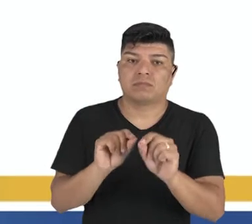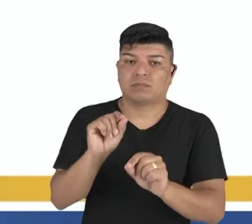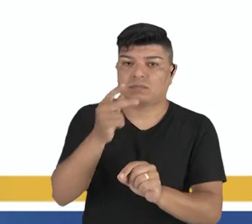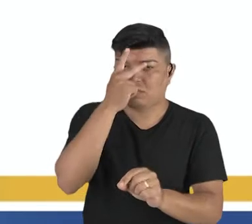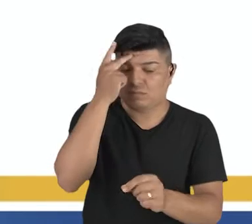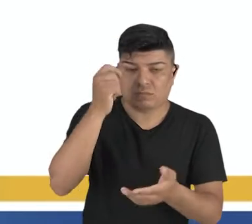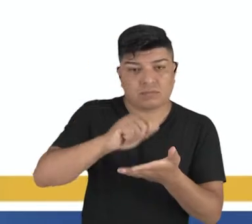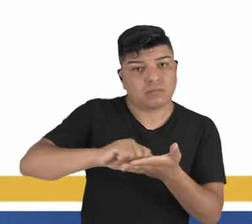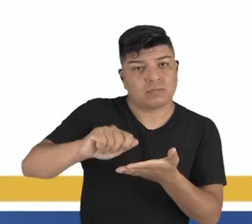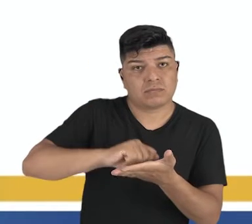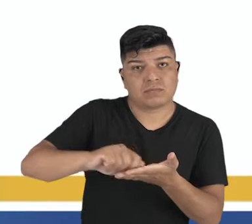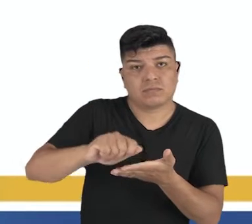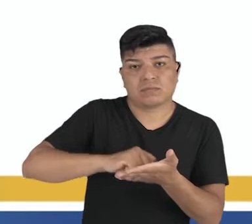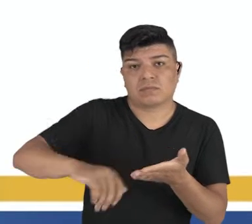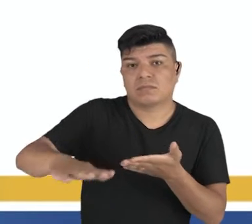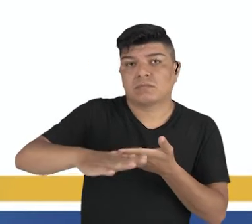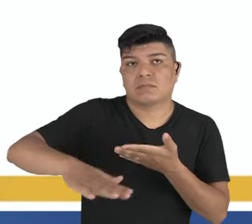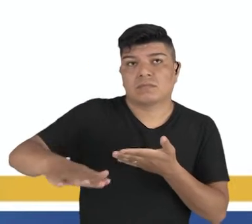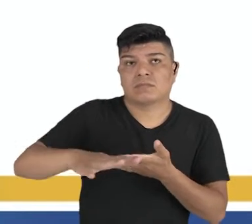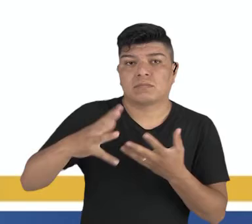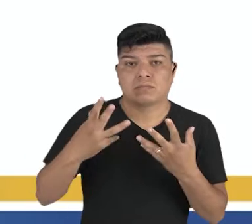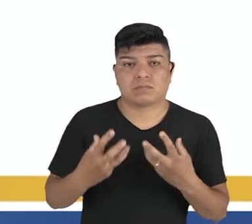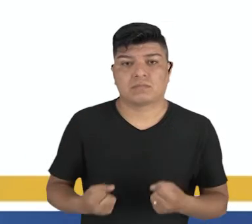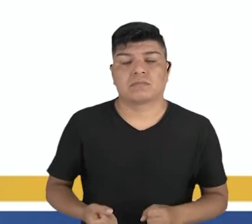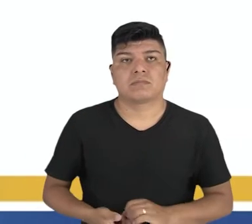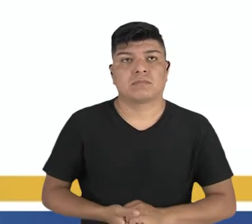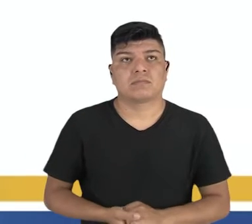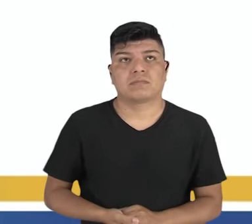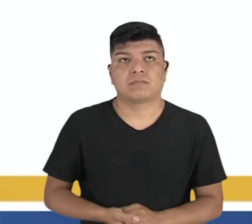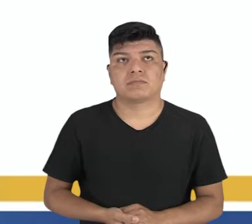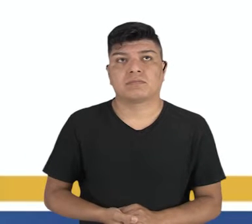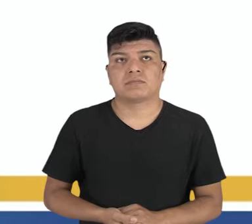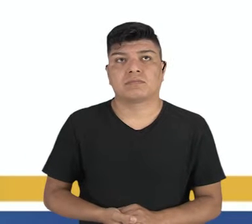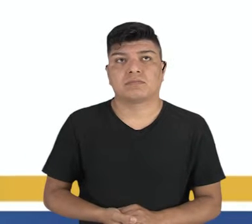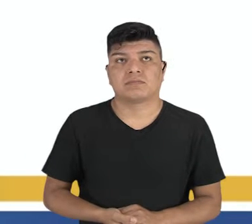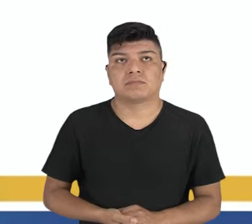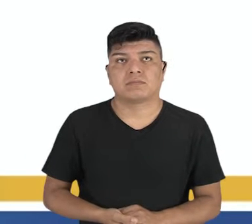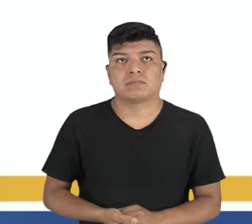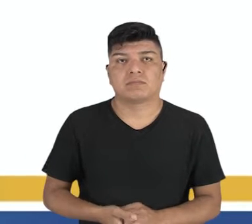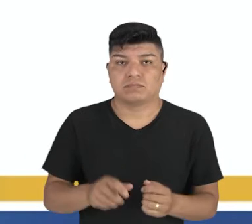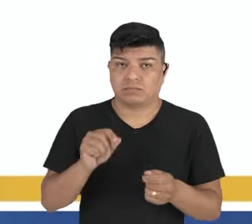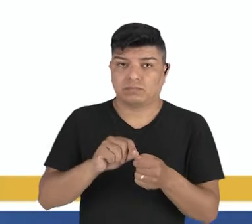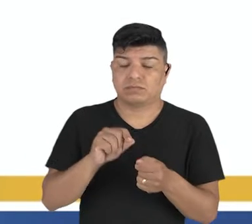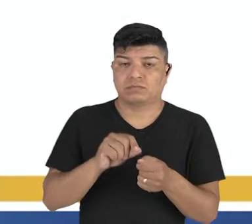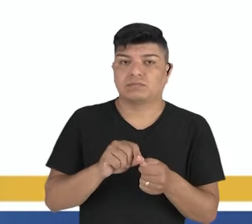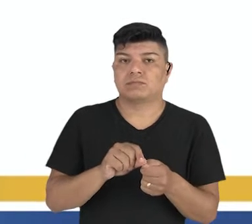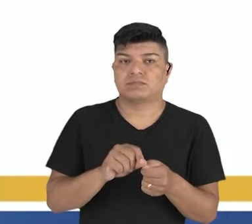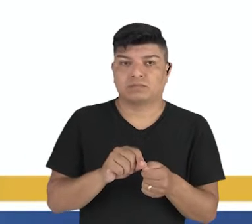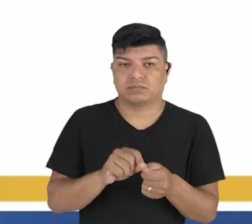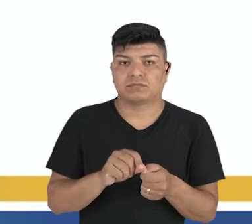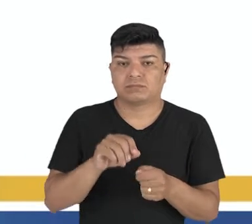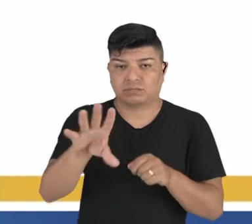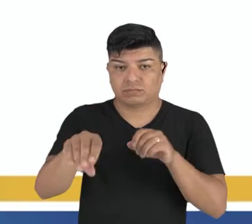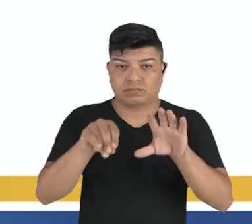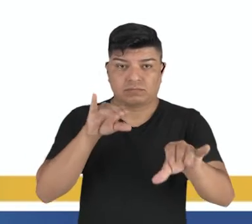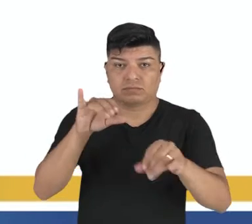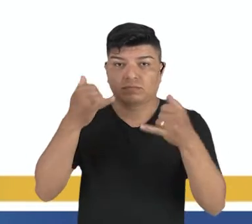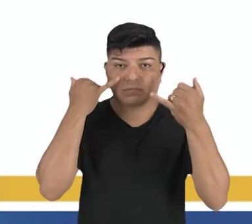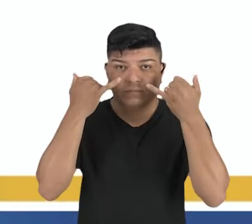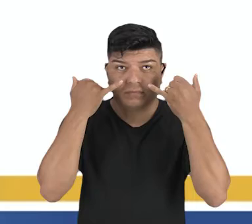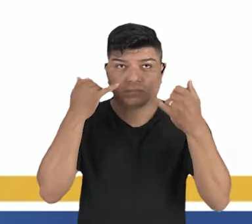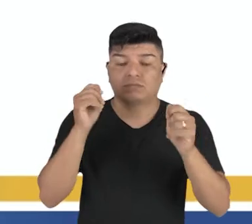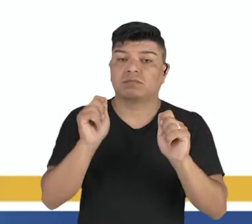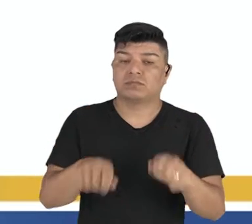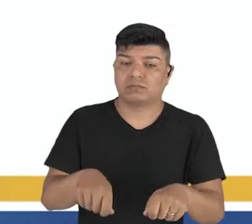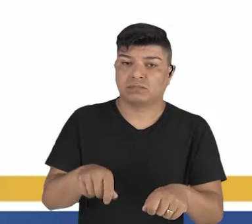quem escreveu sejam com base em dados coletados. Ao realizar as coletas de dados, você